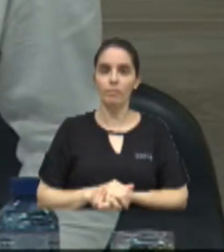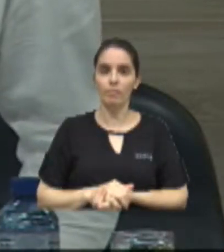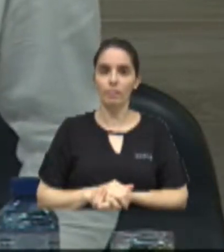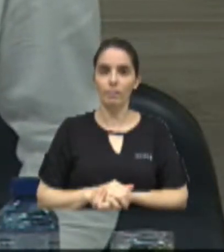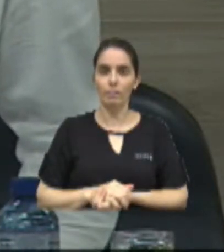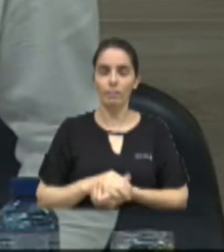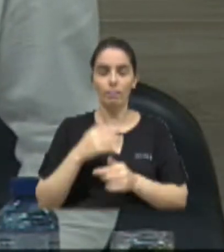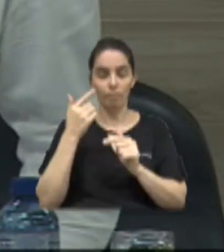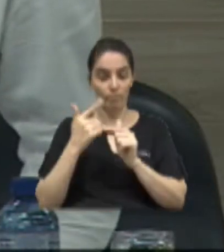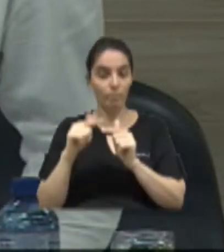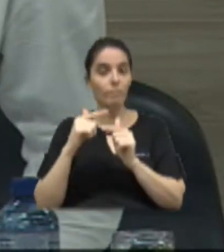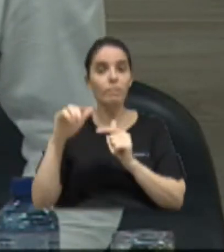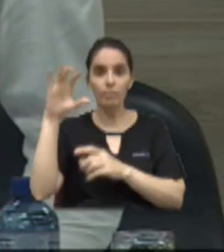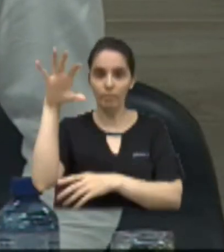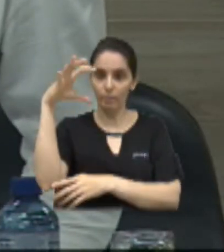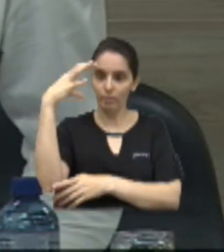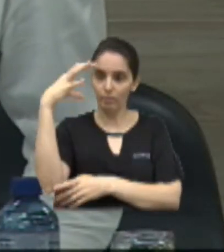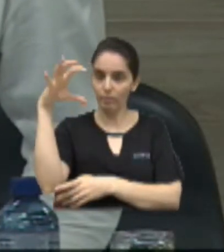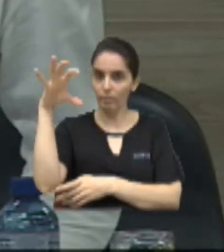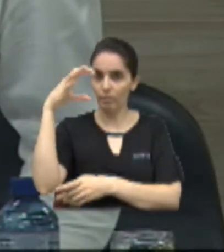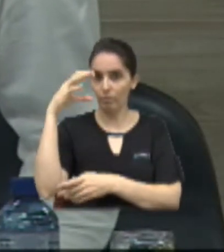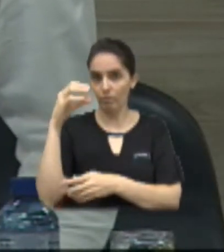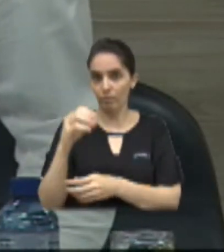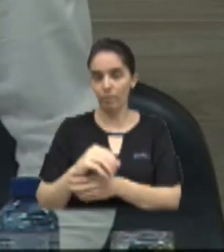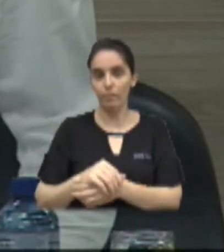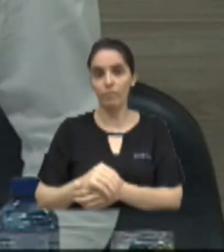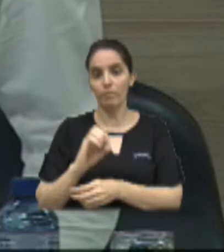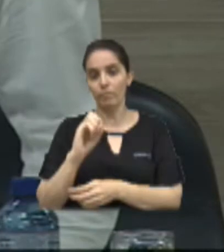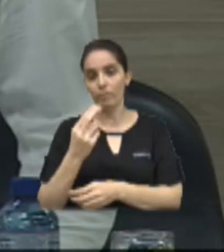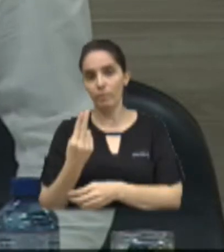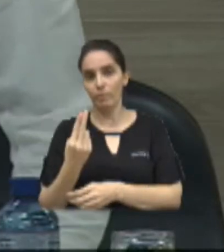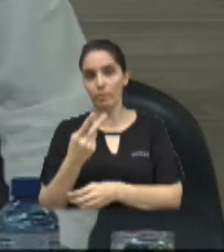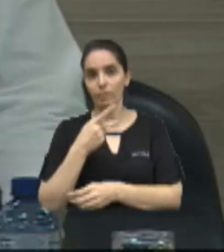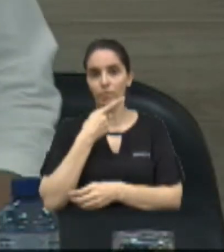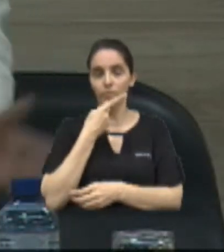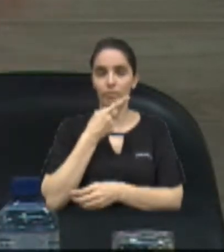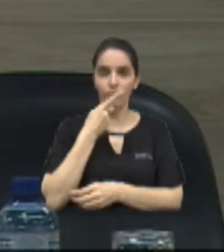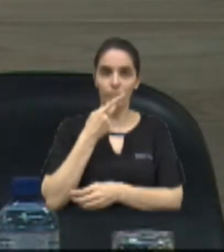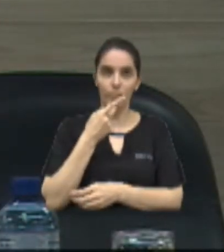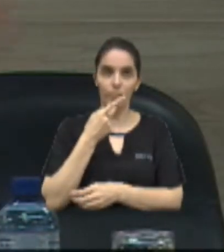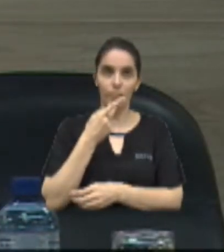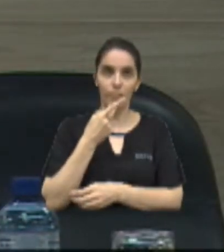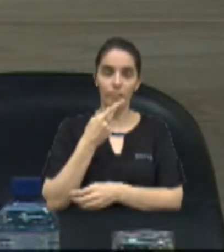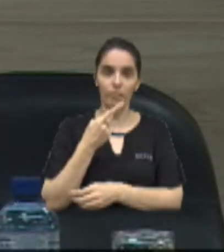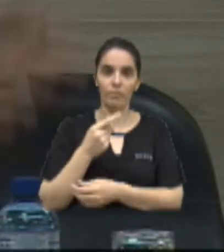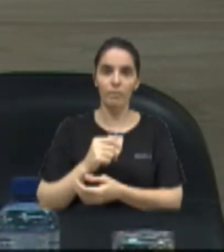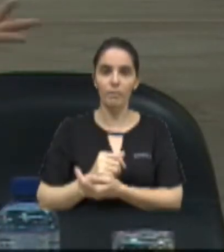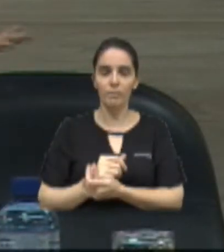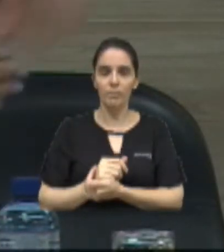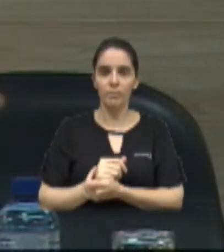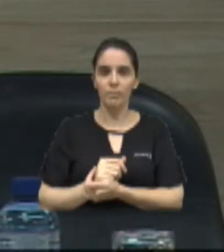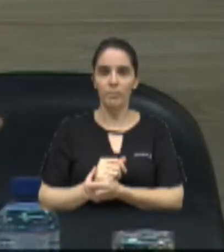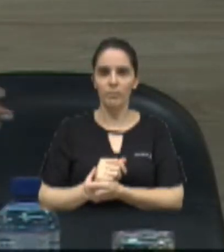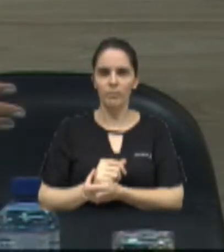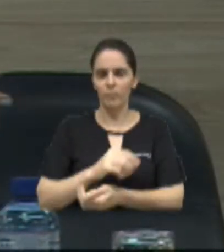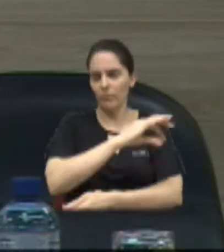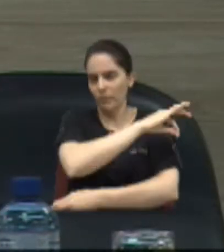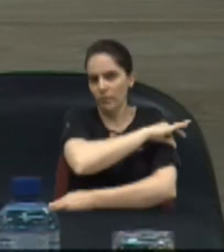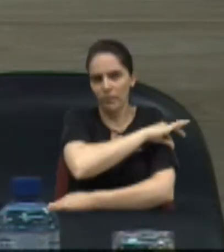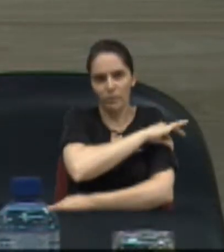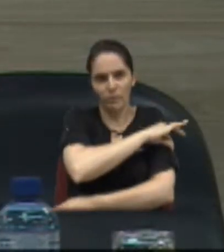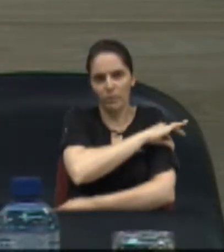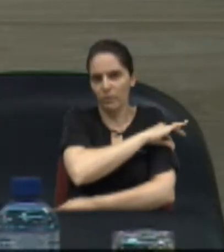com um problema ou de, como falaram, terem mudado. Não acredito que jamais nenhum prefeito